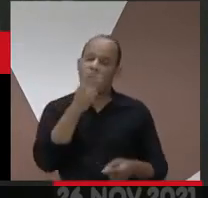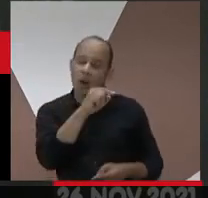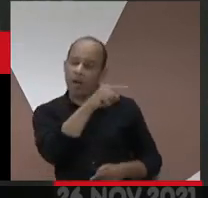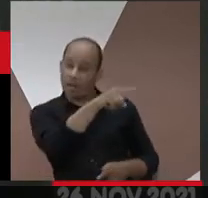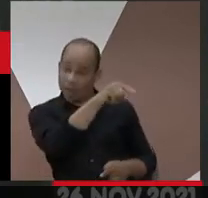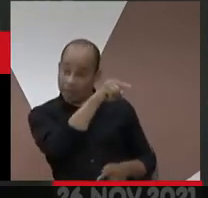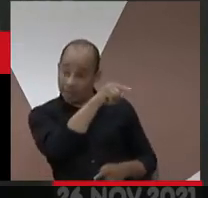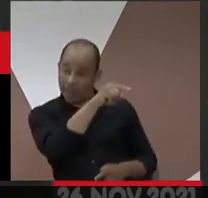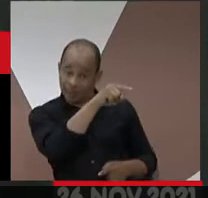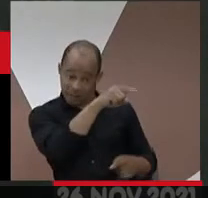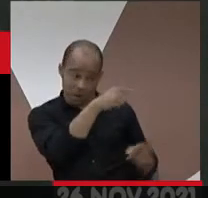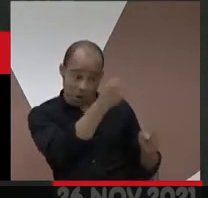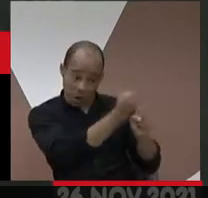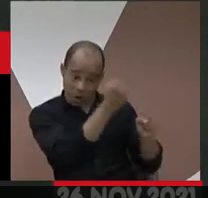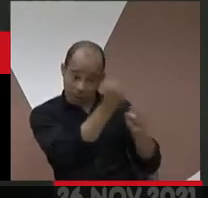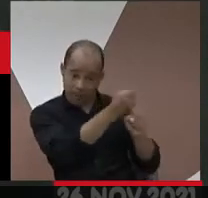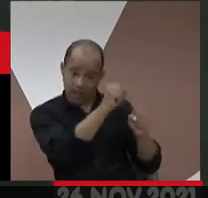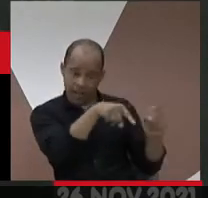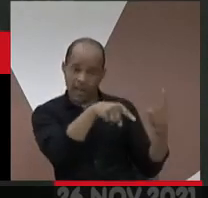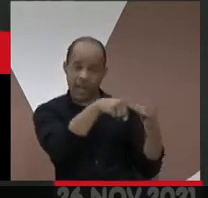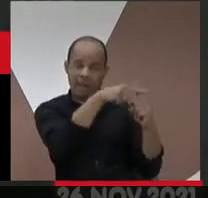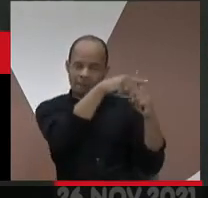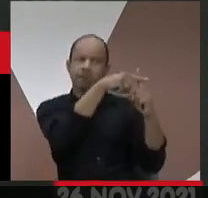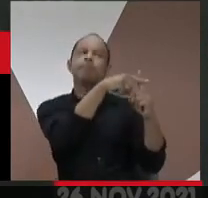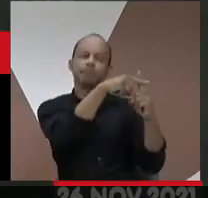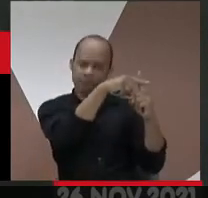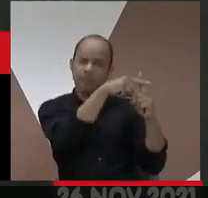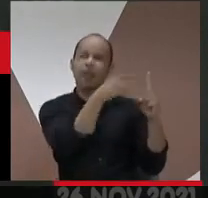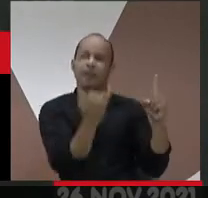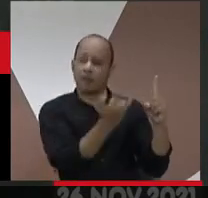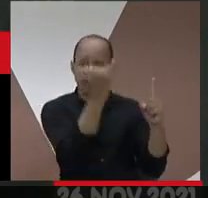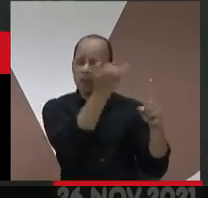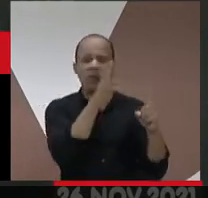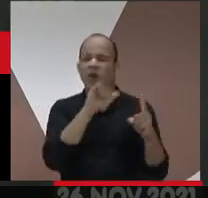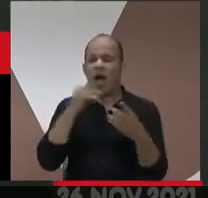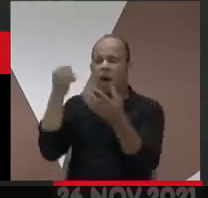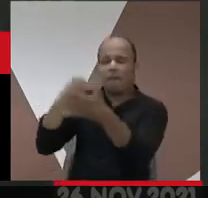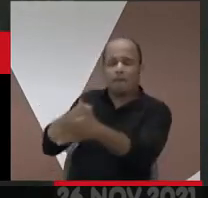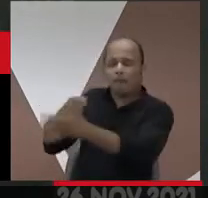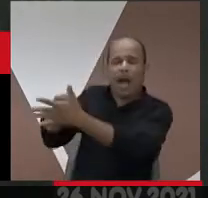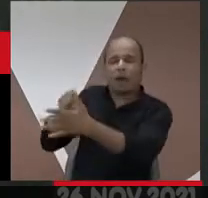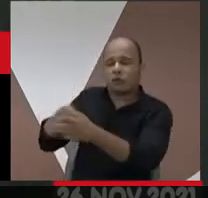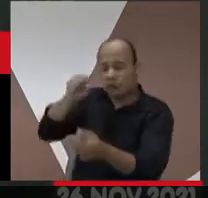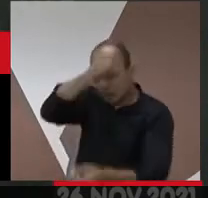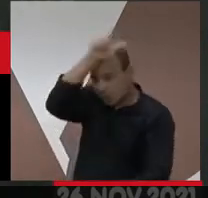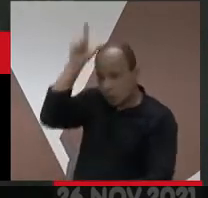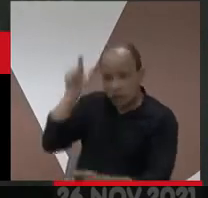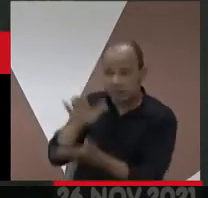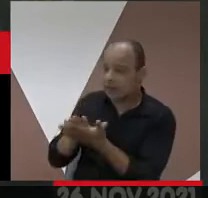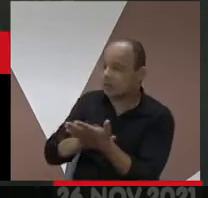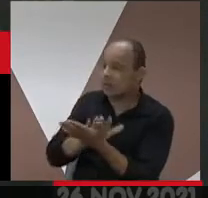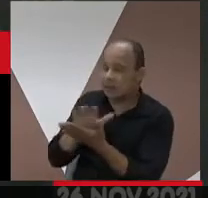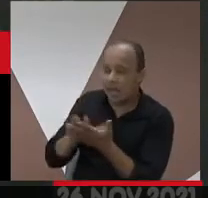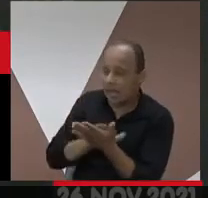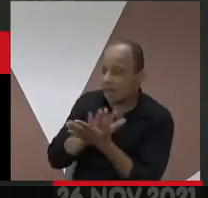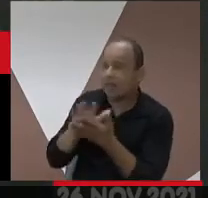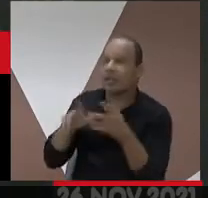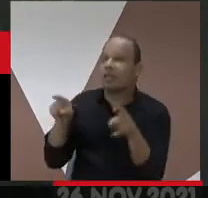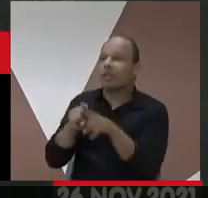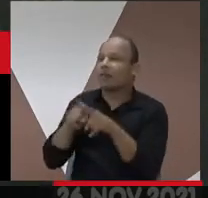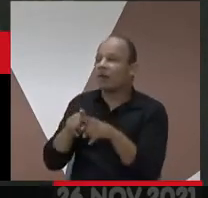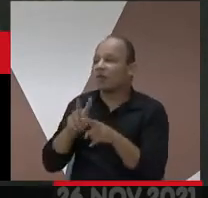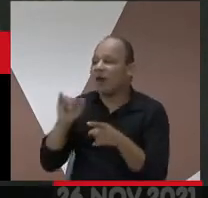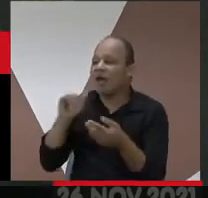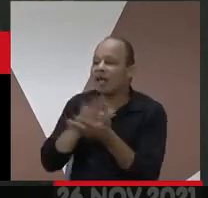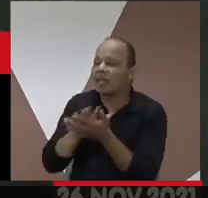uma obra importante e que não impactará a nossa cidade, nem o cemitério dos escravos ou dos escravizados,